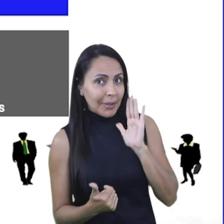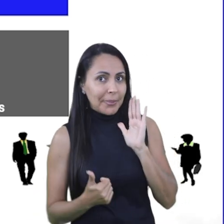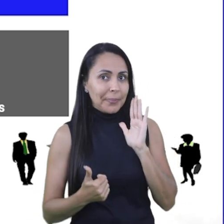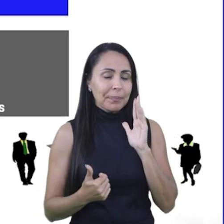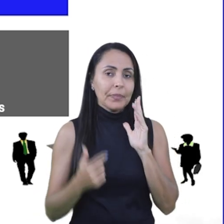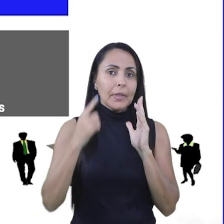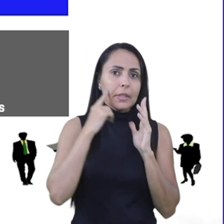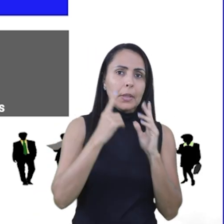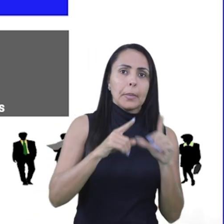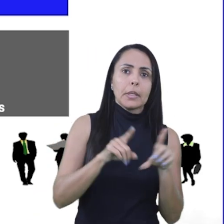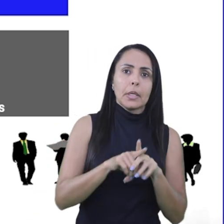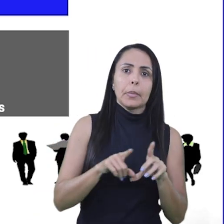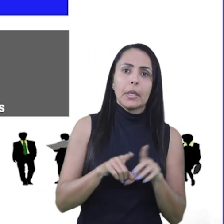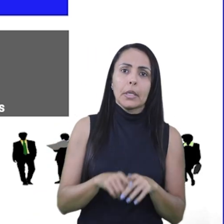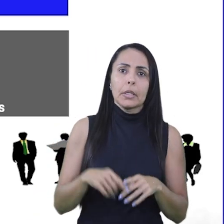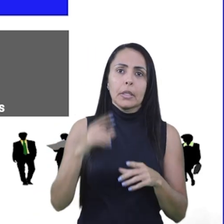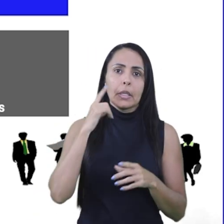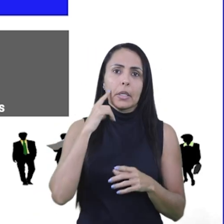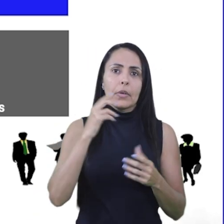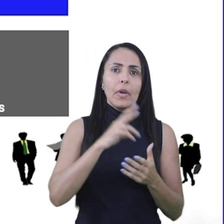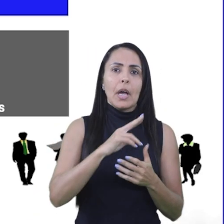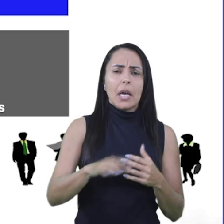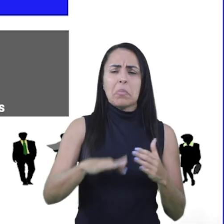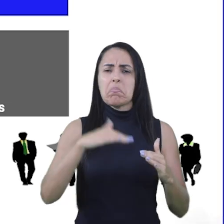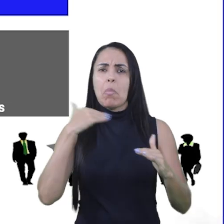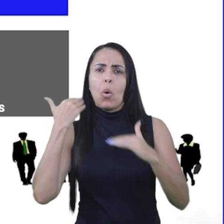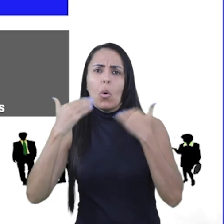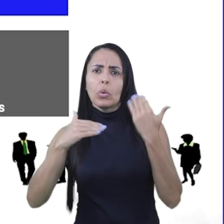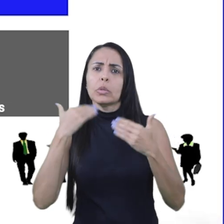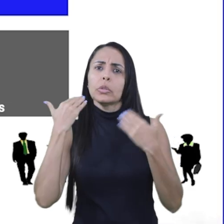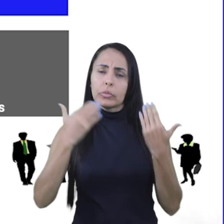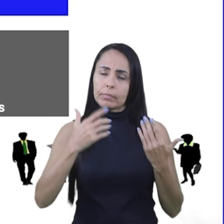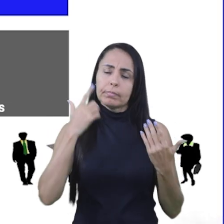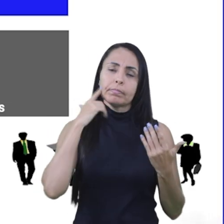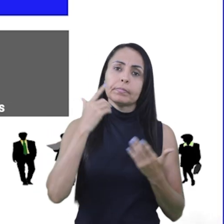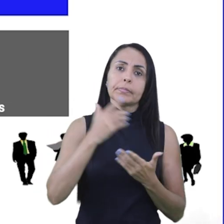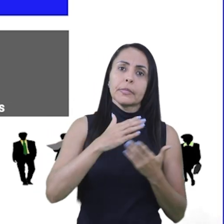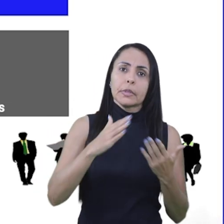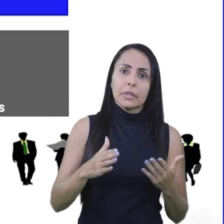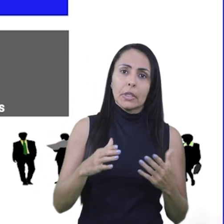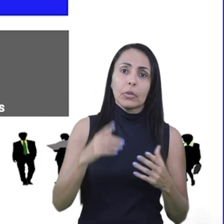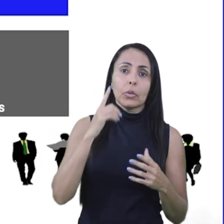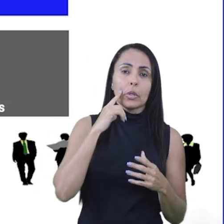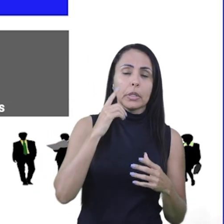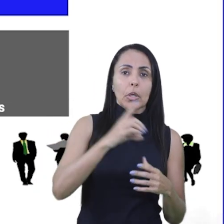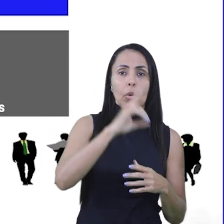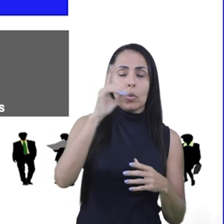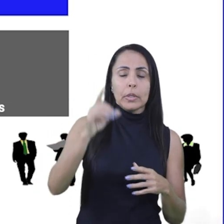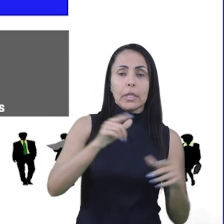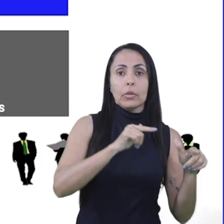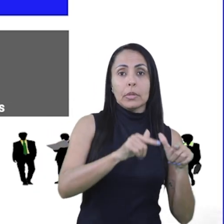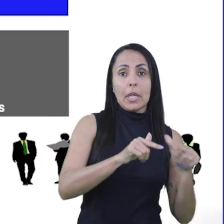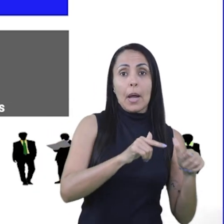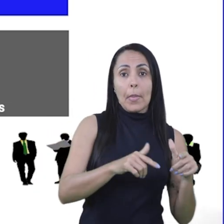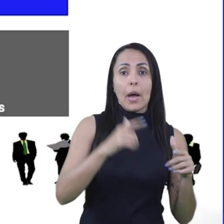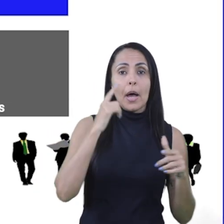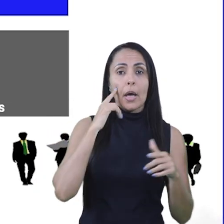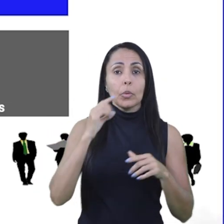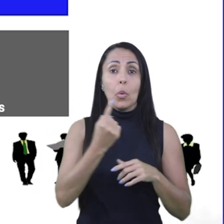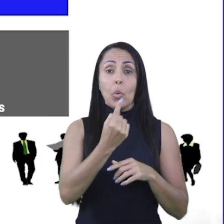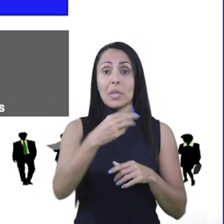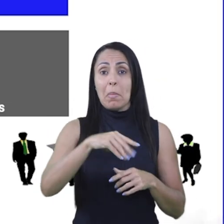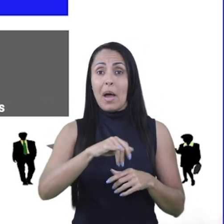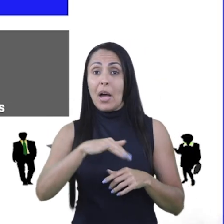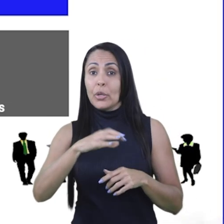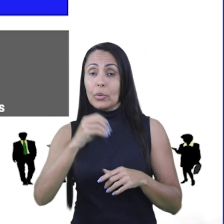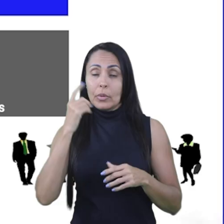questões, inclusive, com muitas mortes, inclusive o Dia do Trabalho, ele está sendo celebrado em relação a essas questões, a gente vai ver um pouquinho